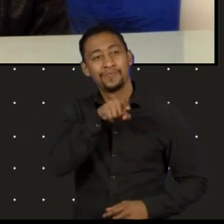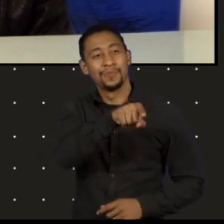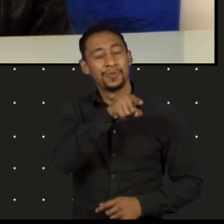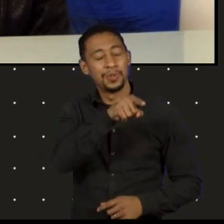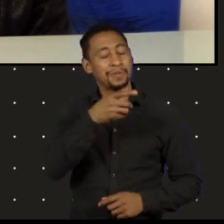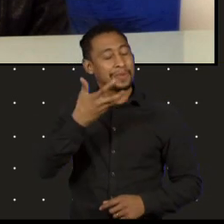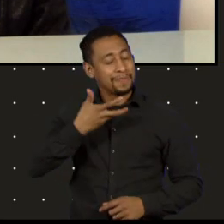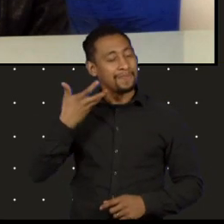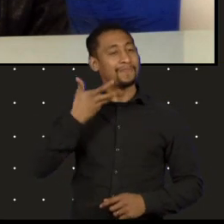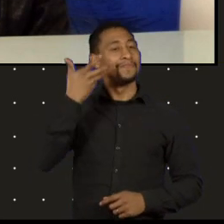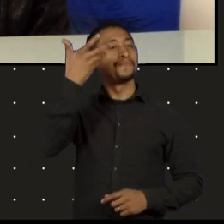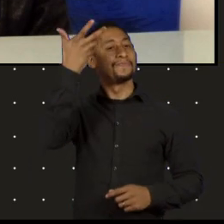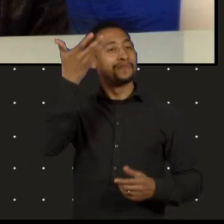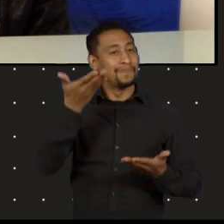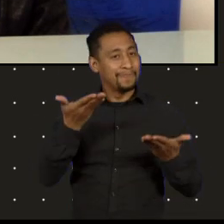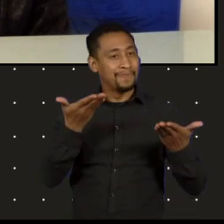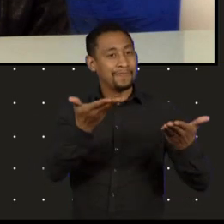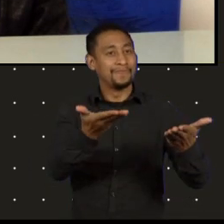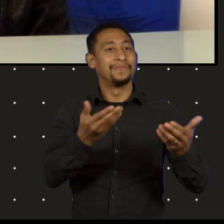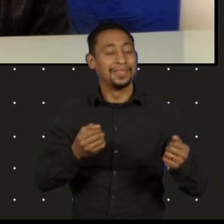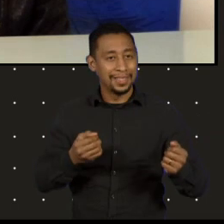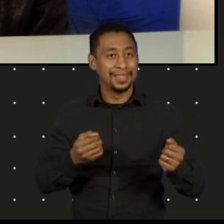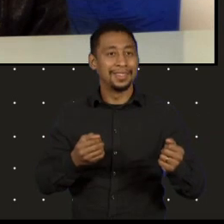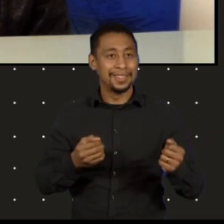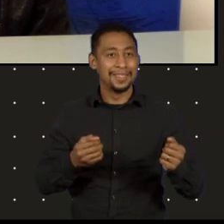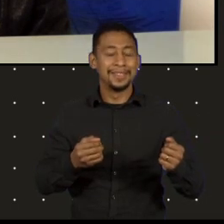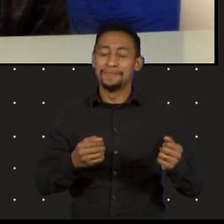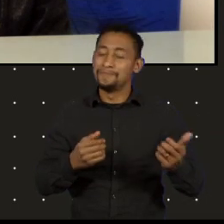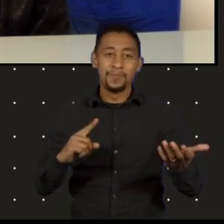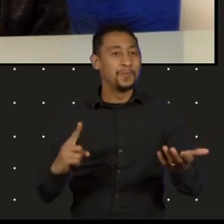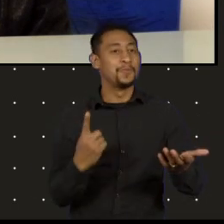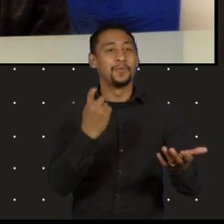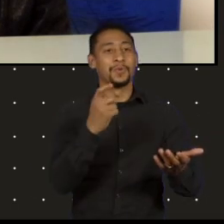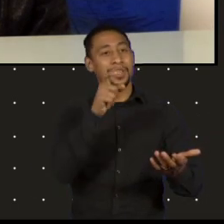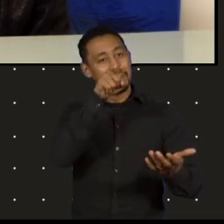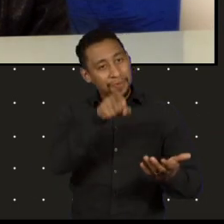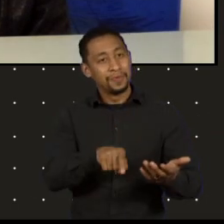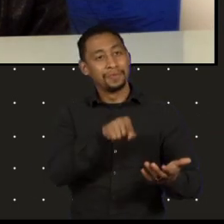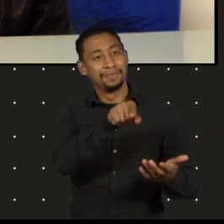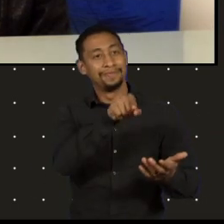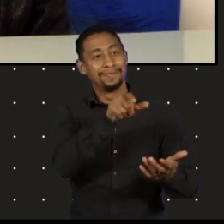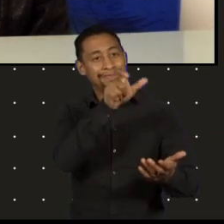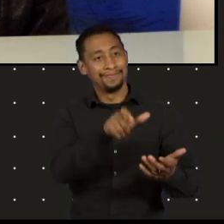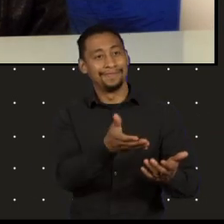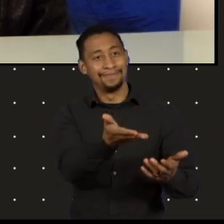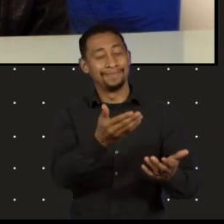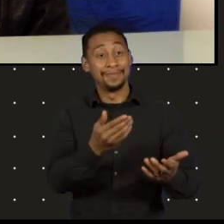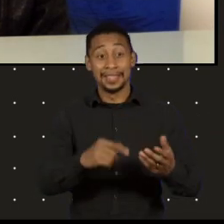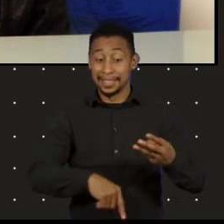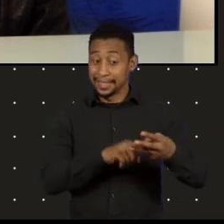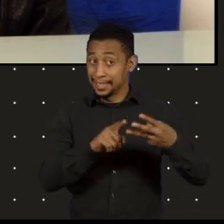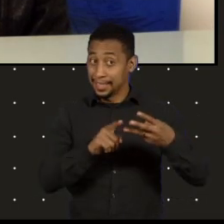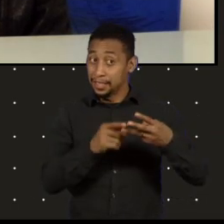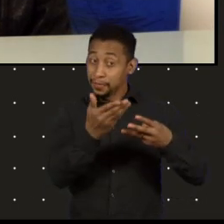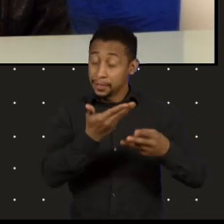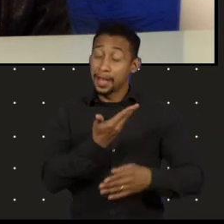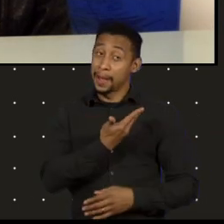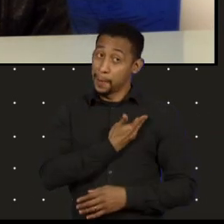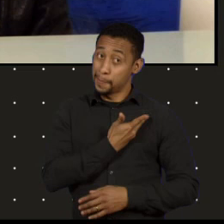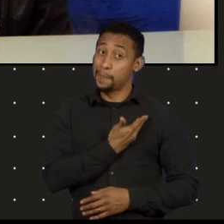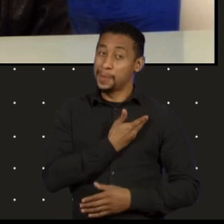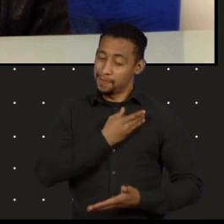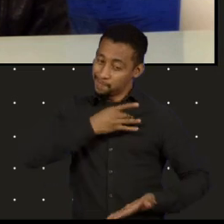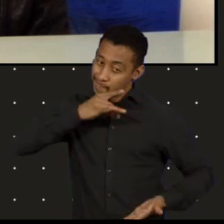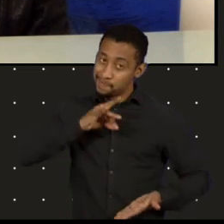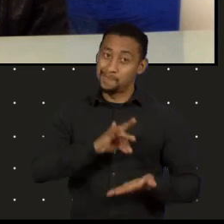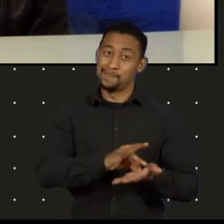pela riqueza dessa voz tão única que você tem. E terceiro, você como amiga.